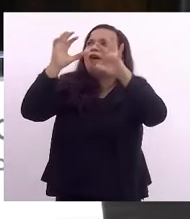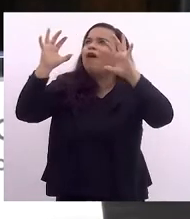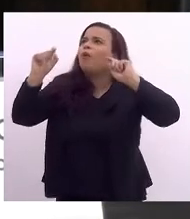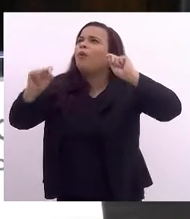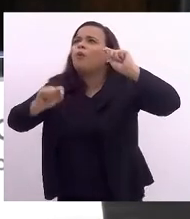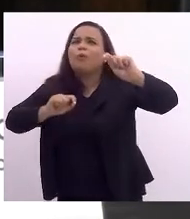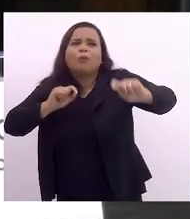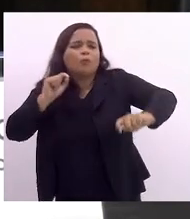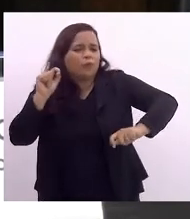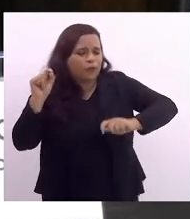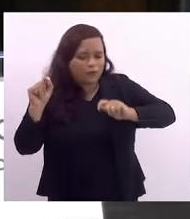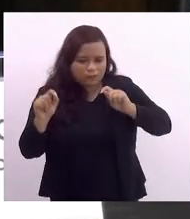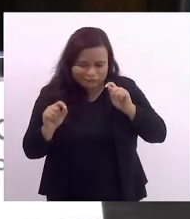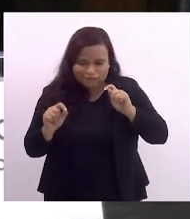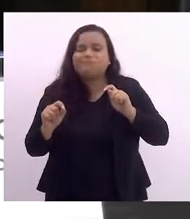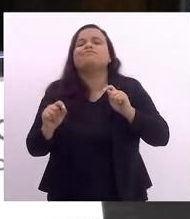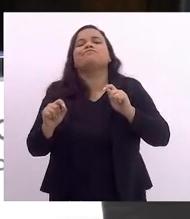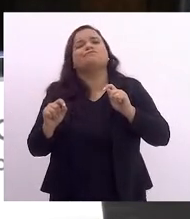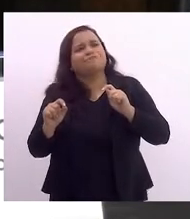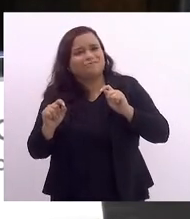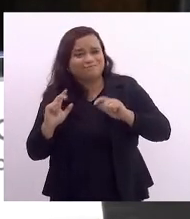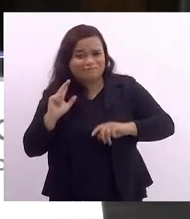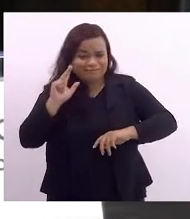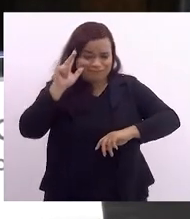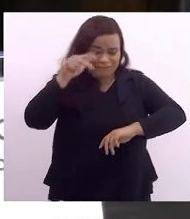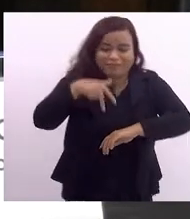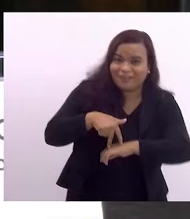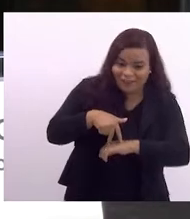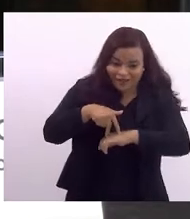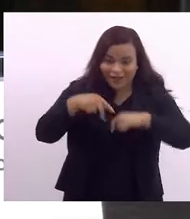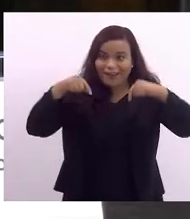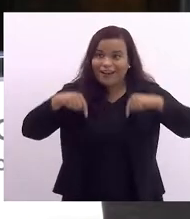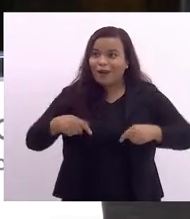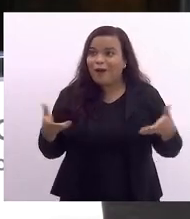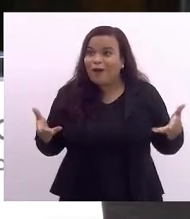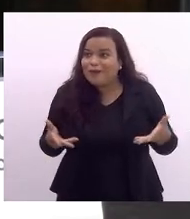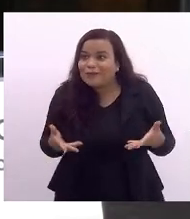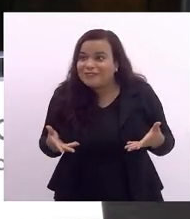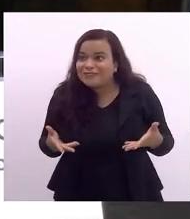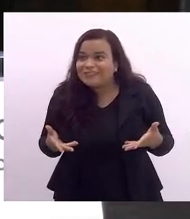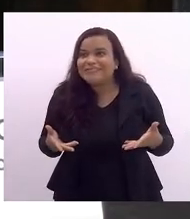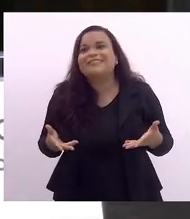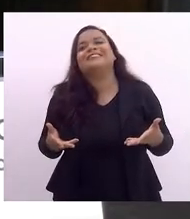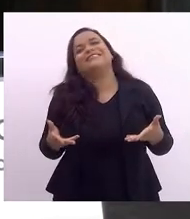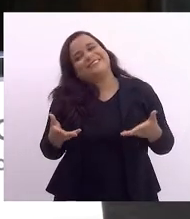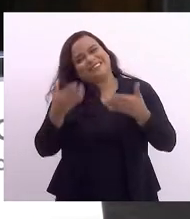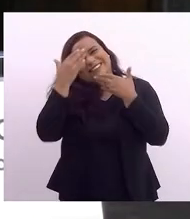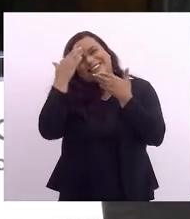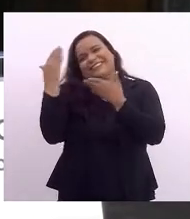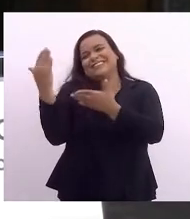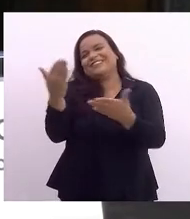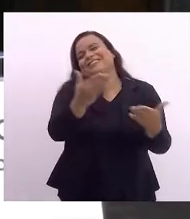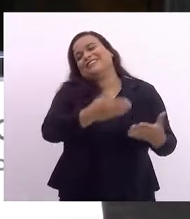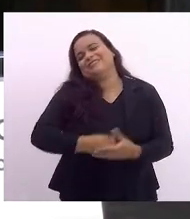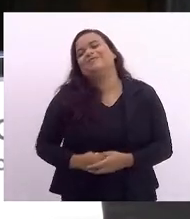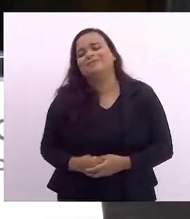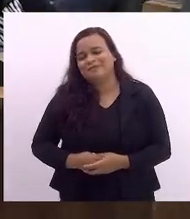imaginariam que estariam aqui? Muito obrigada.